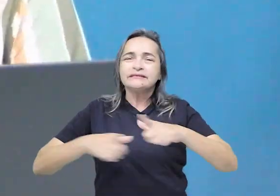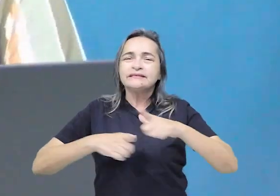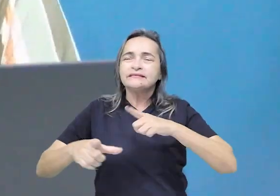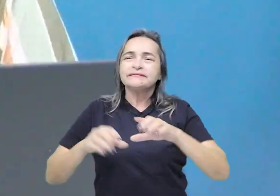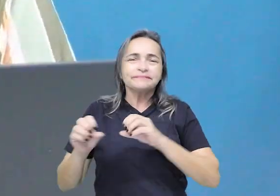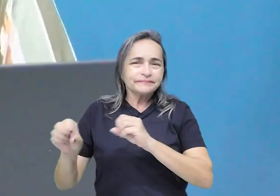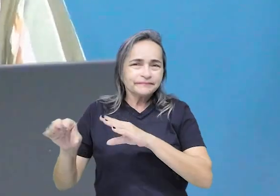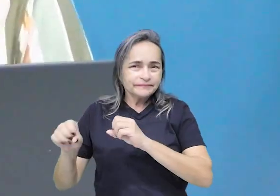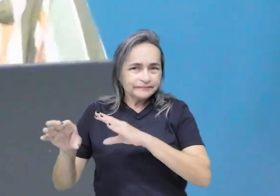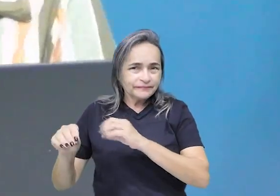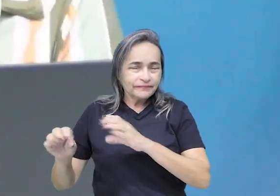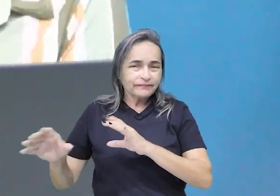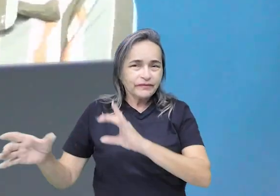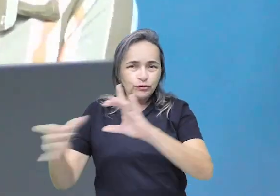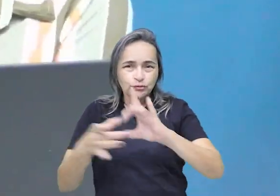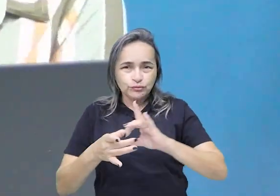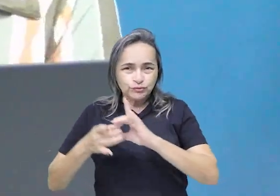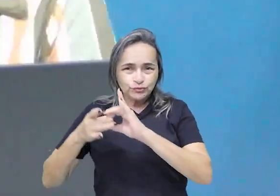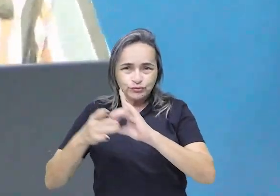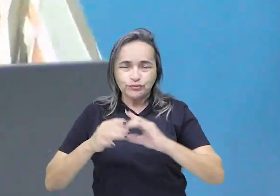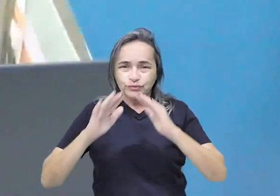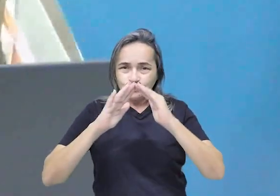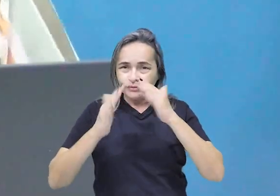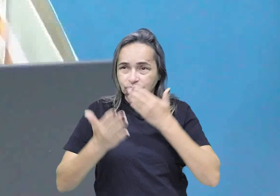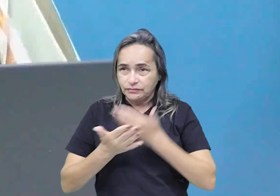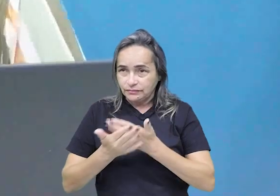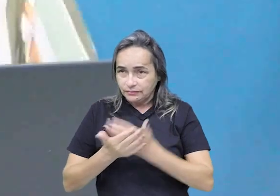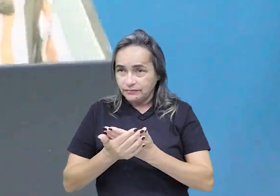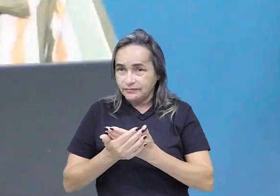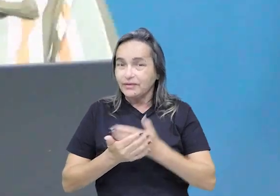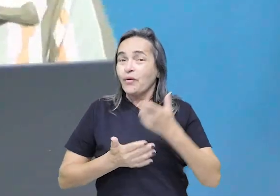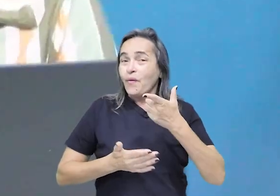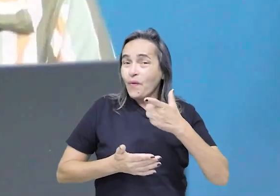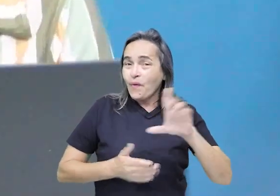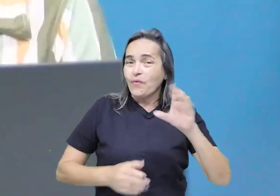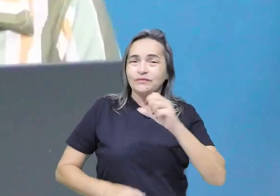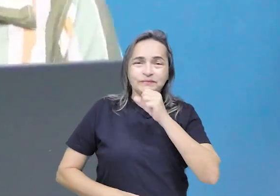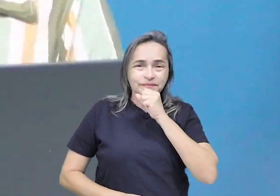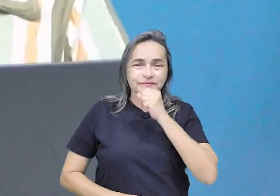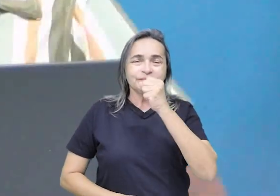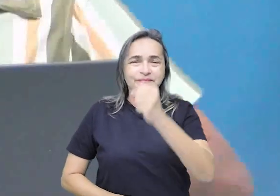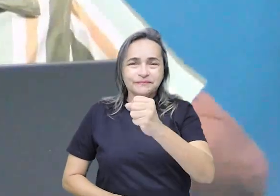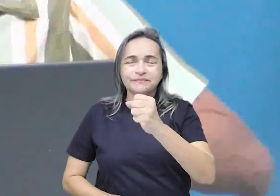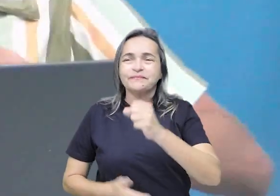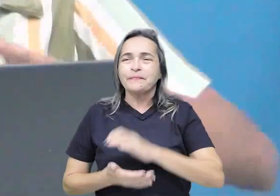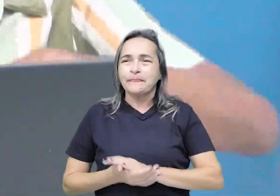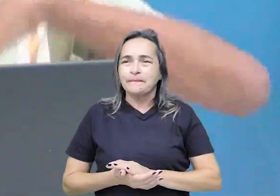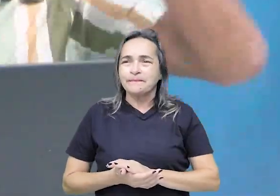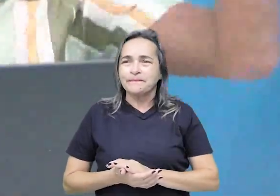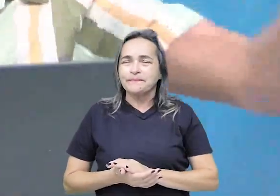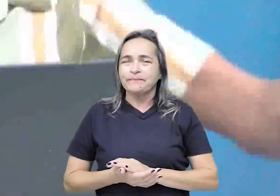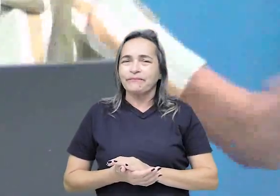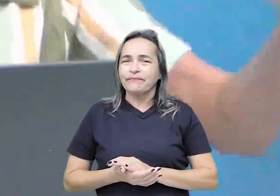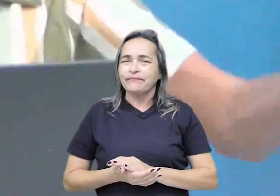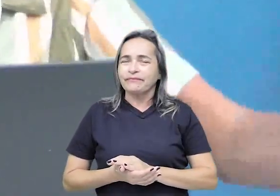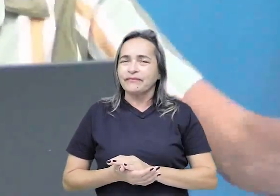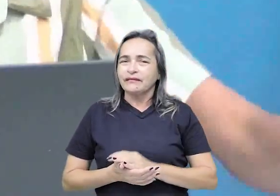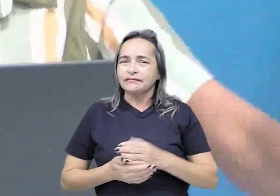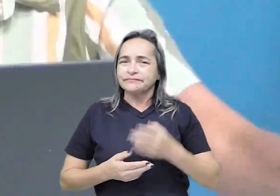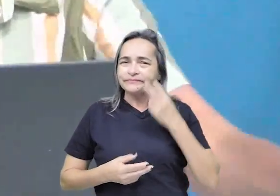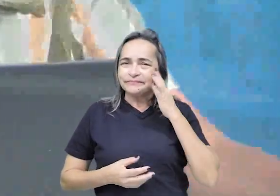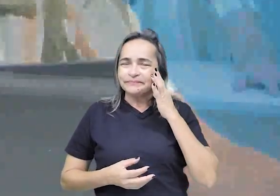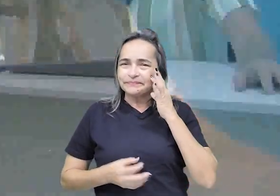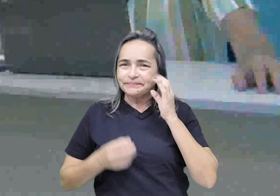programa Saúde na Escola, que eu acho que pode ser pauta de uma outra entrevista, inclusive, para que a gente dê visibilidade a